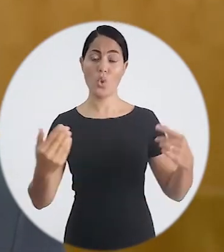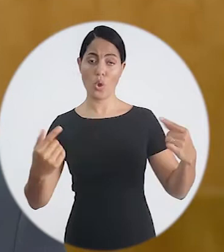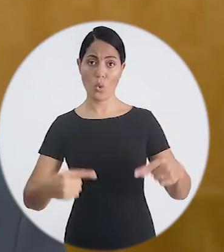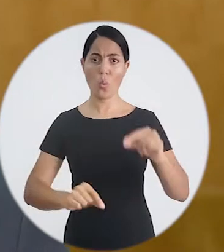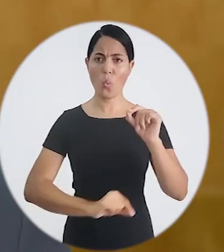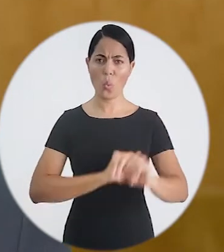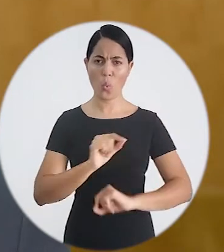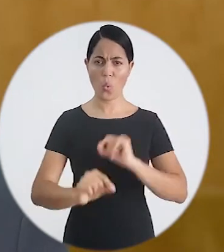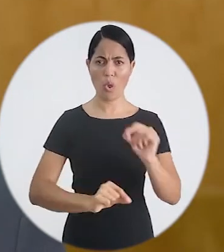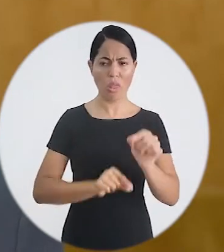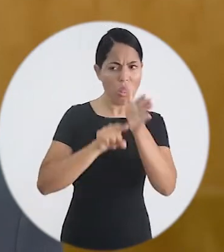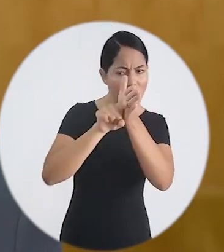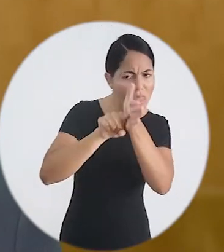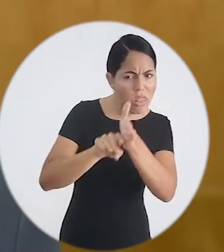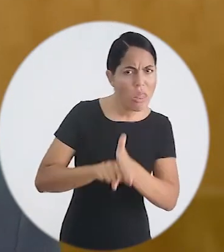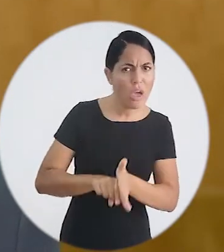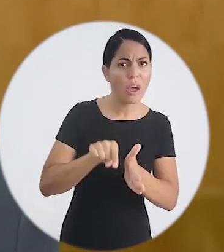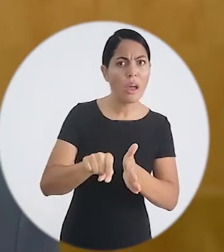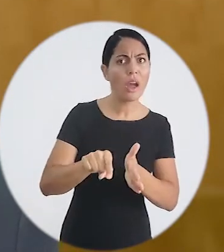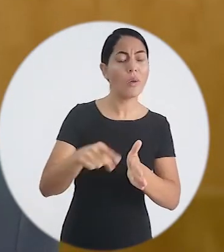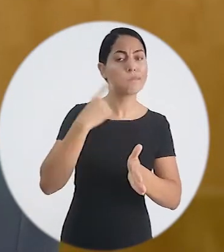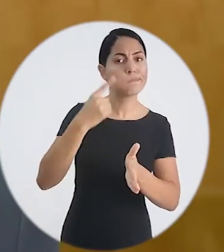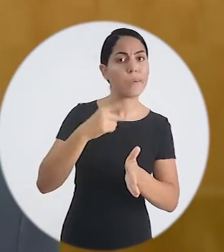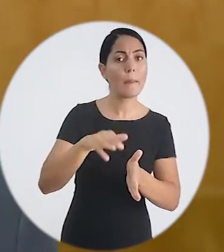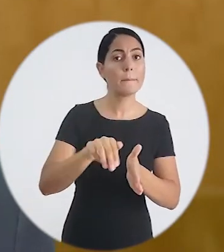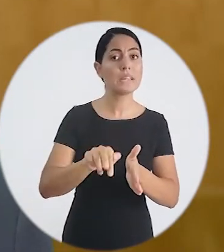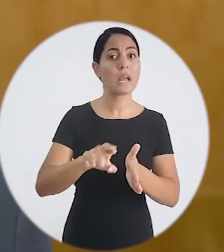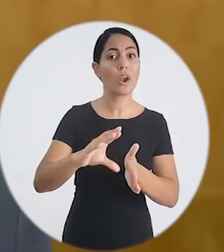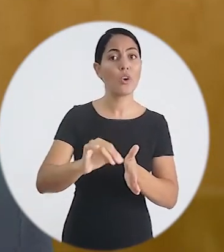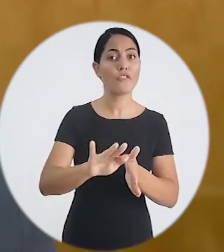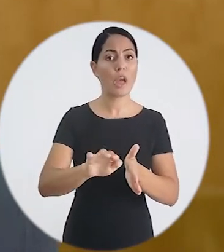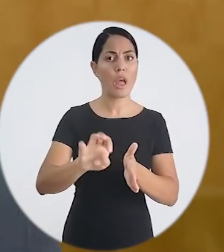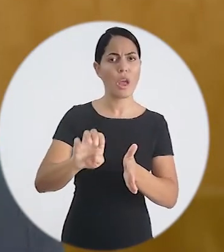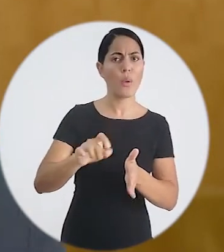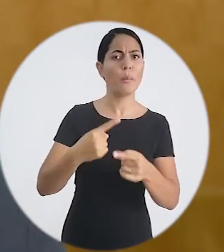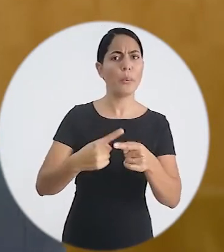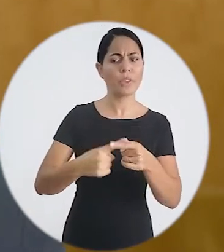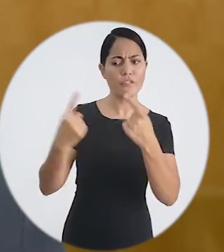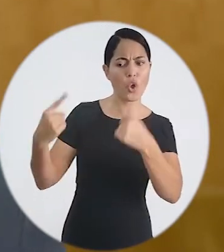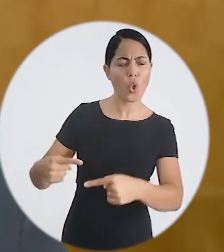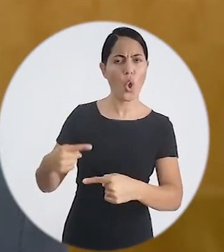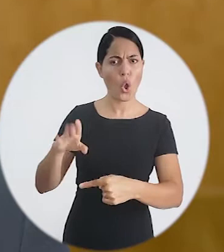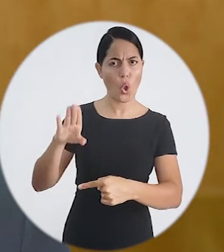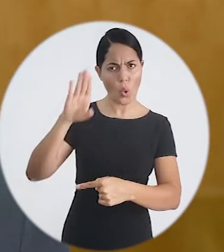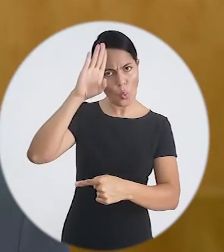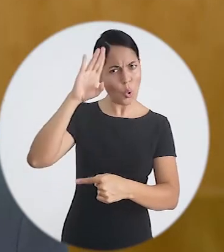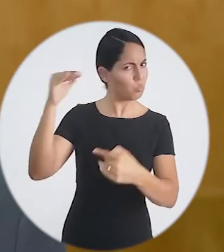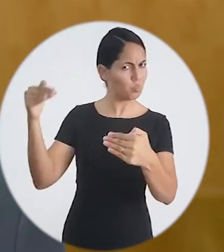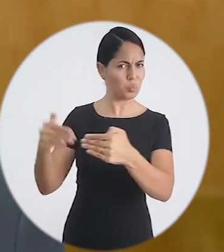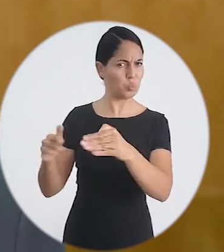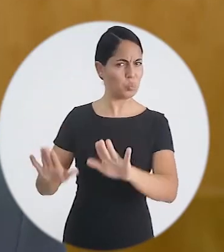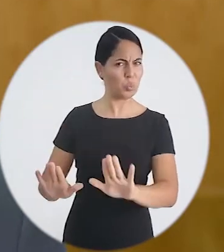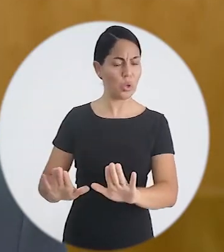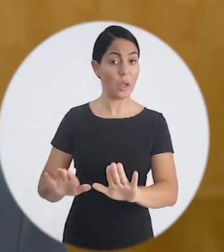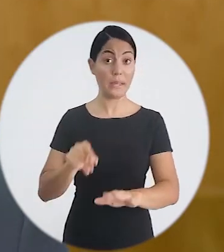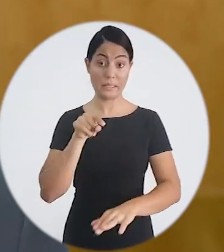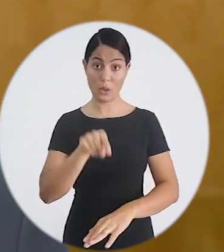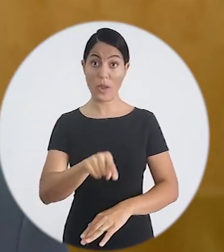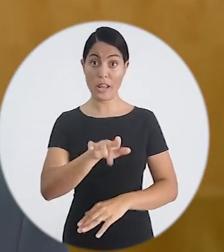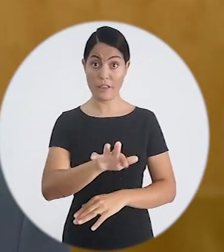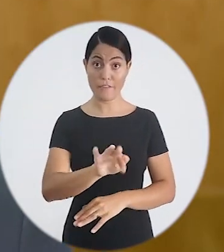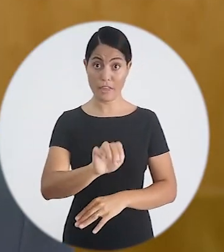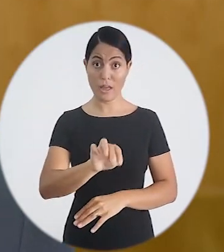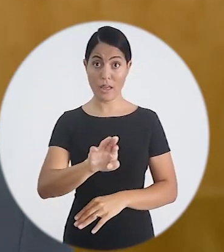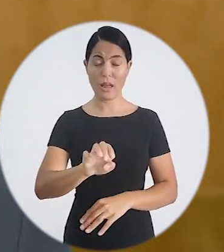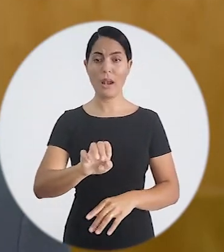Segurança Nacional para investigar declarações do advogado Marcelo Feller sobre o presidente da República, Jair